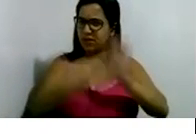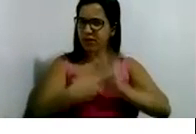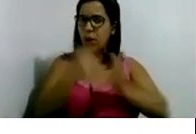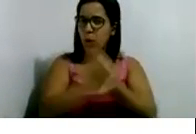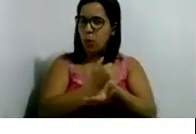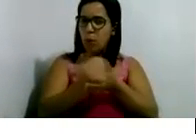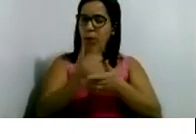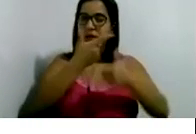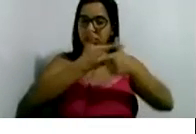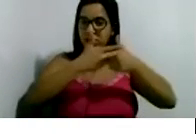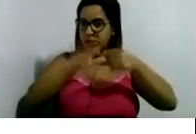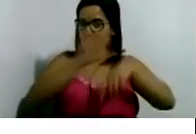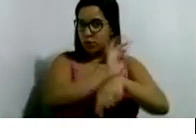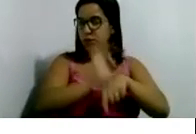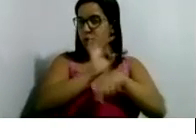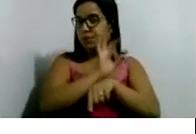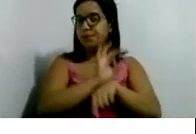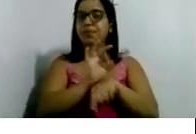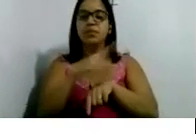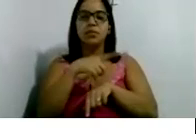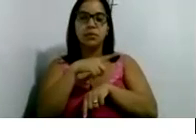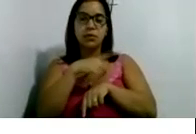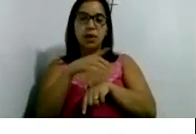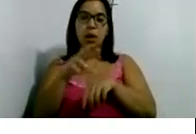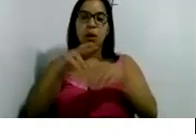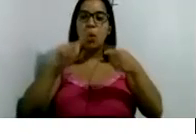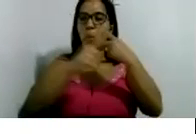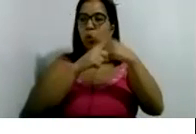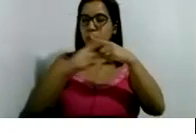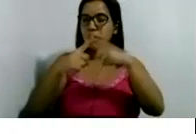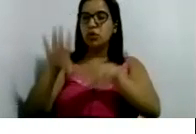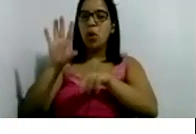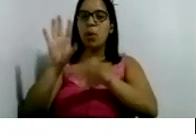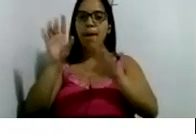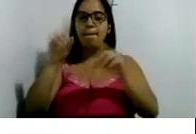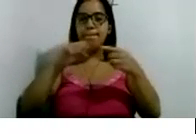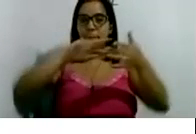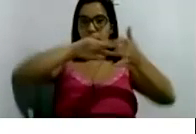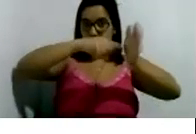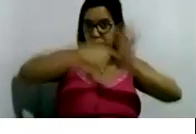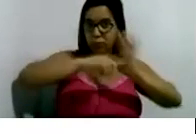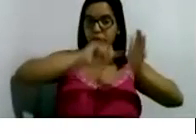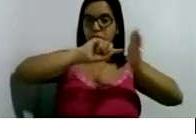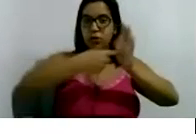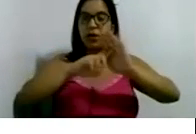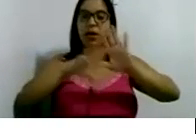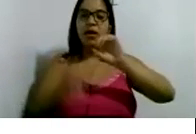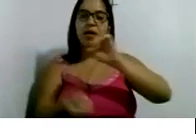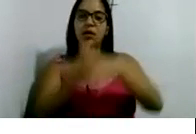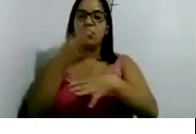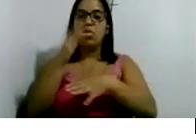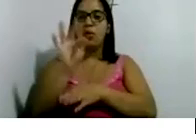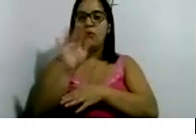divisão celular, a gente tem já o cromossomo duplicado em condensação e a formação do fuso